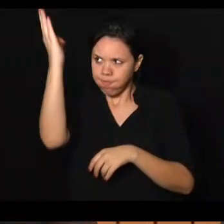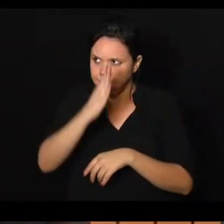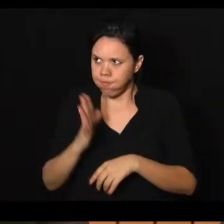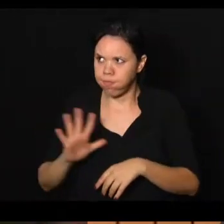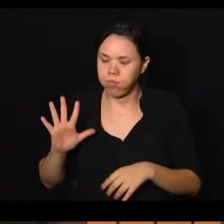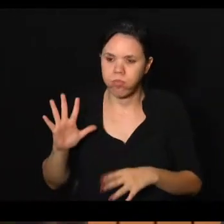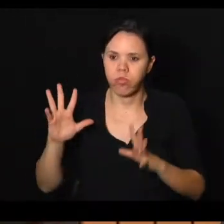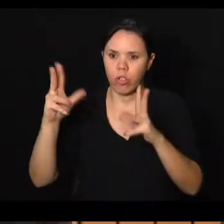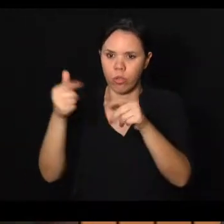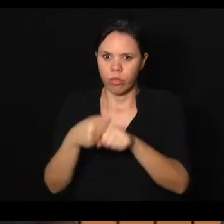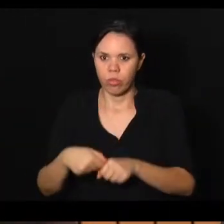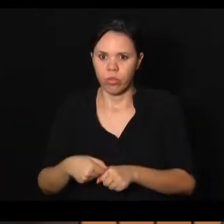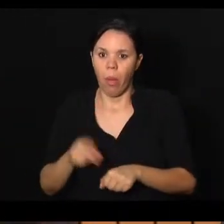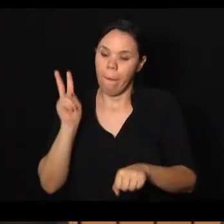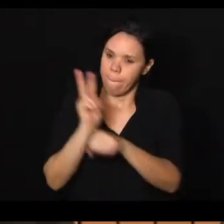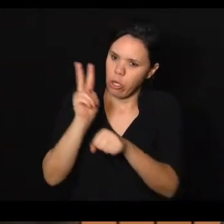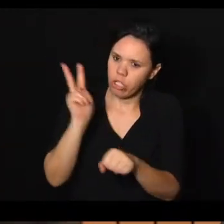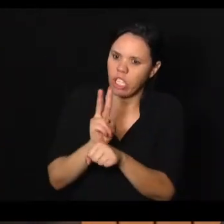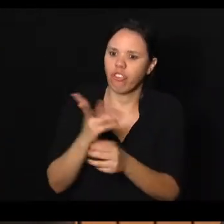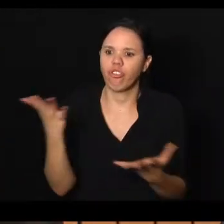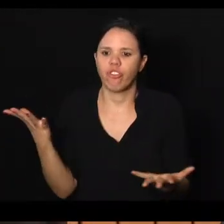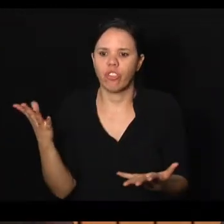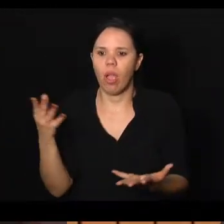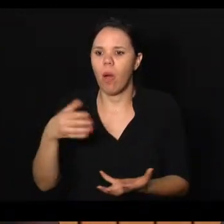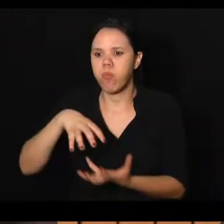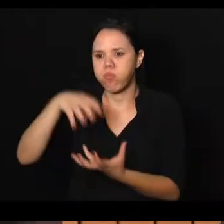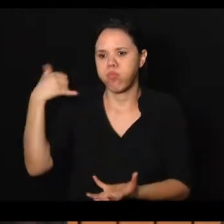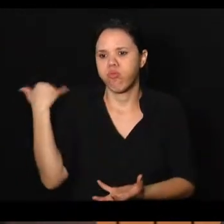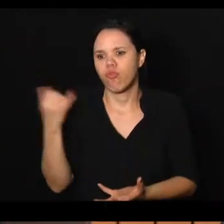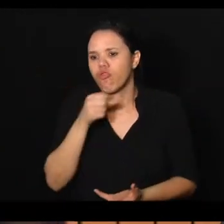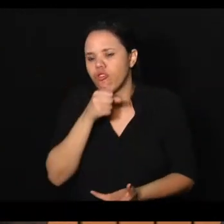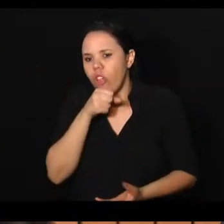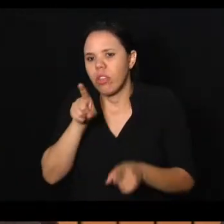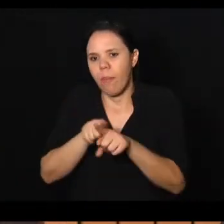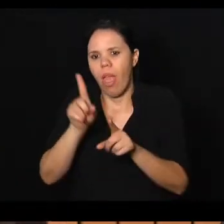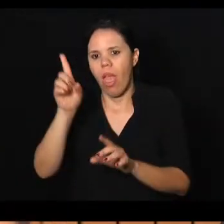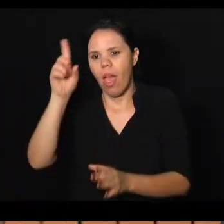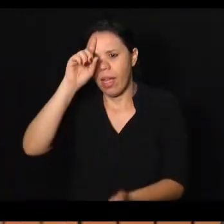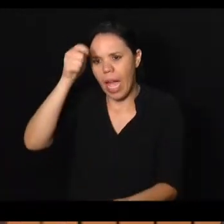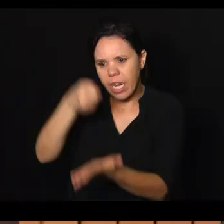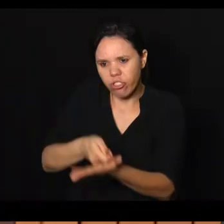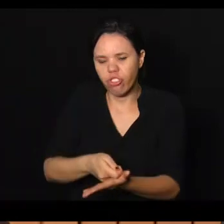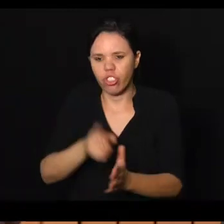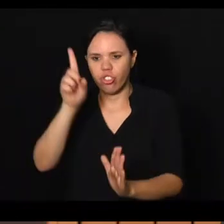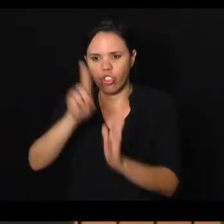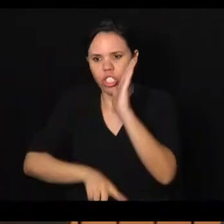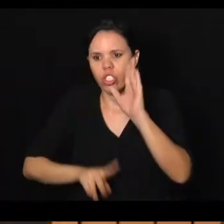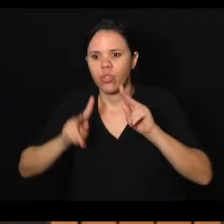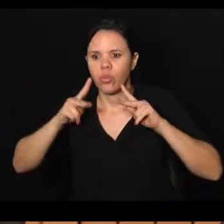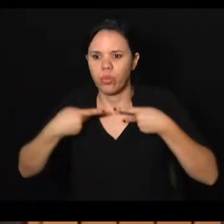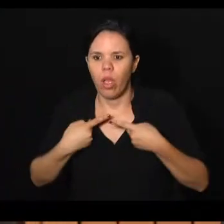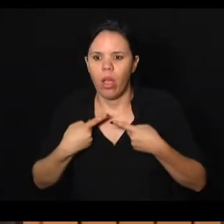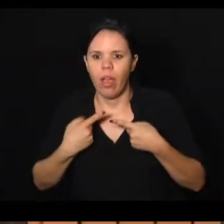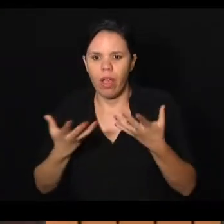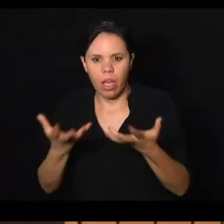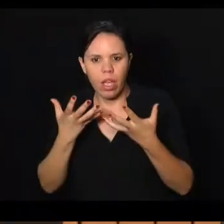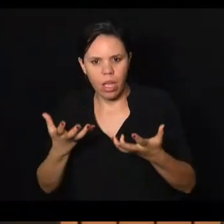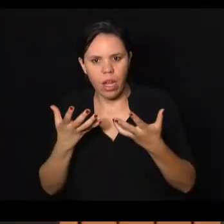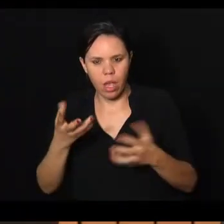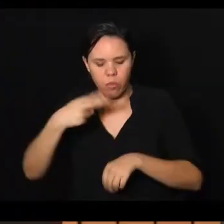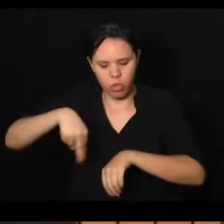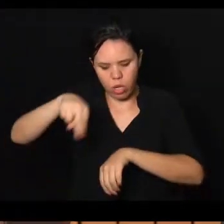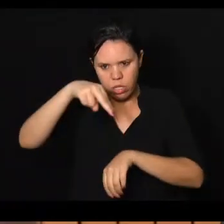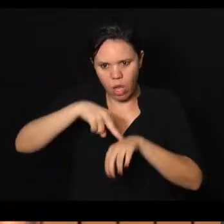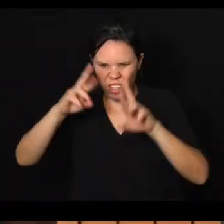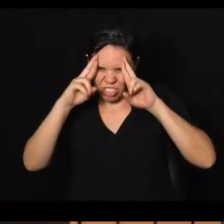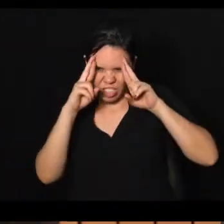E proteger idosos é garantia de direitos humanos. Queremos uma nação que respeite e uma